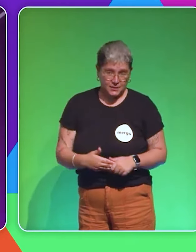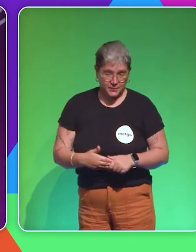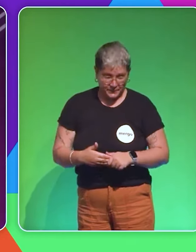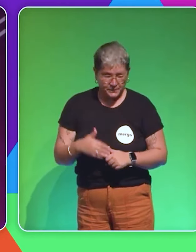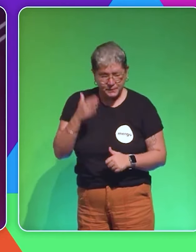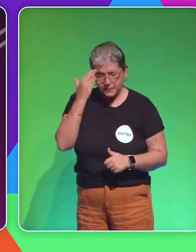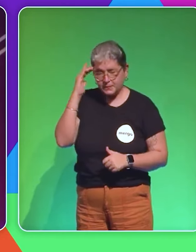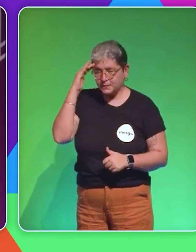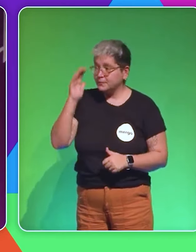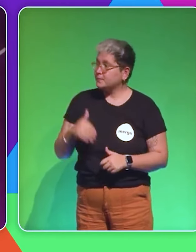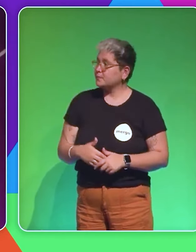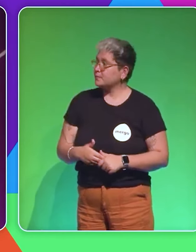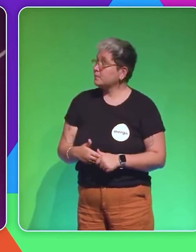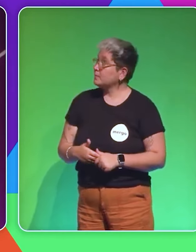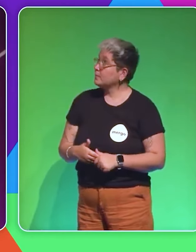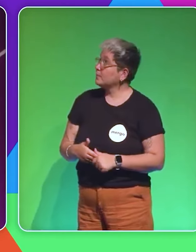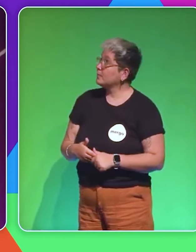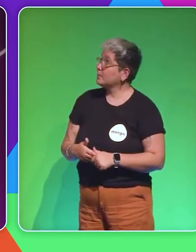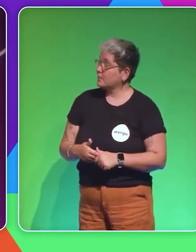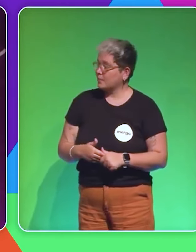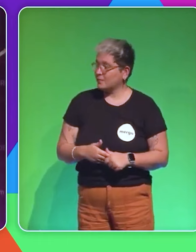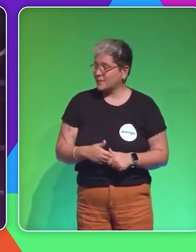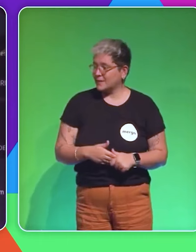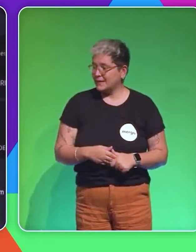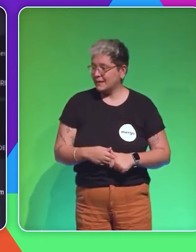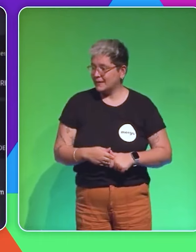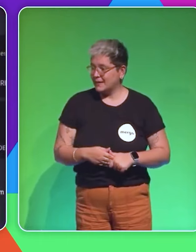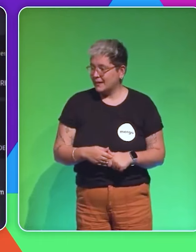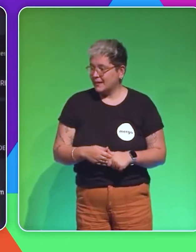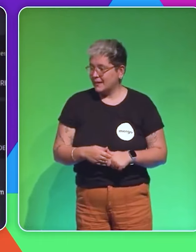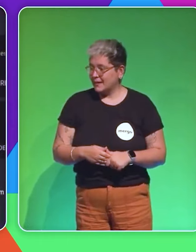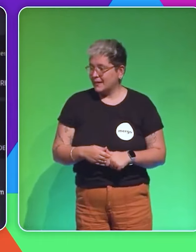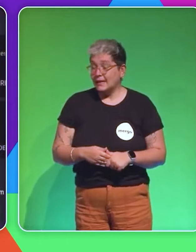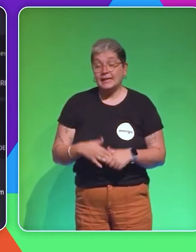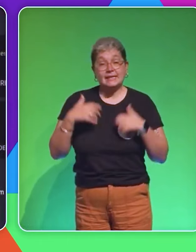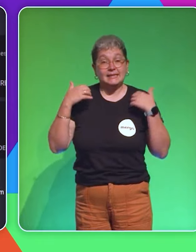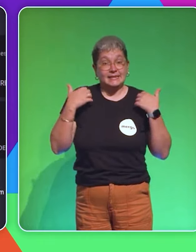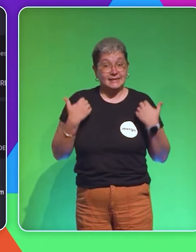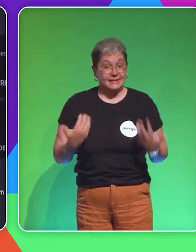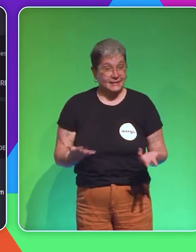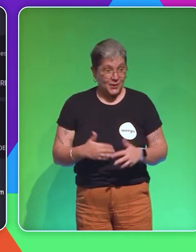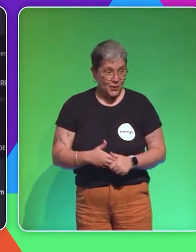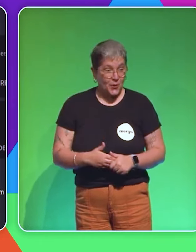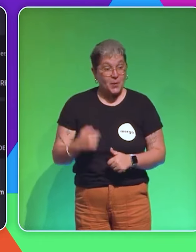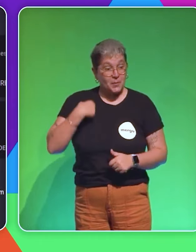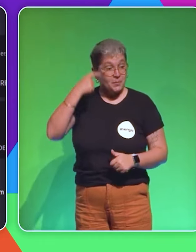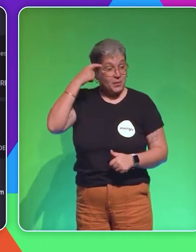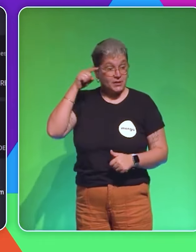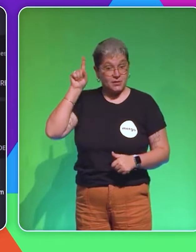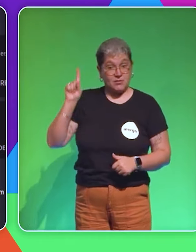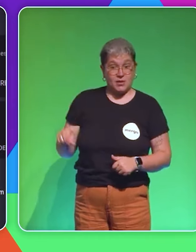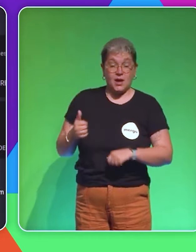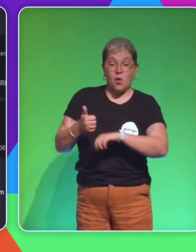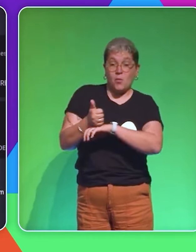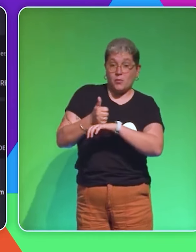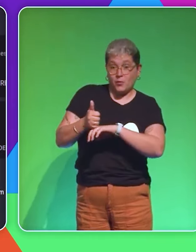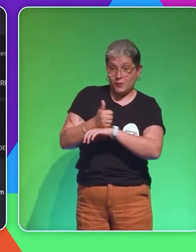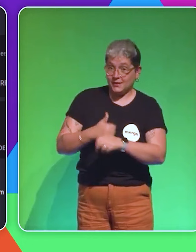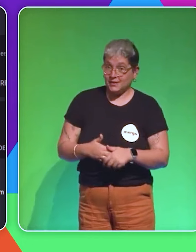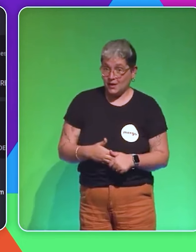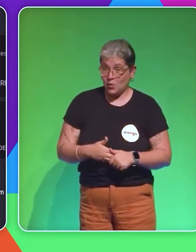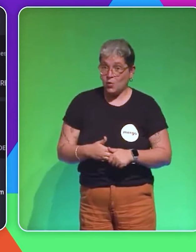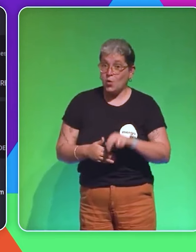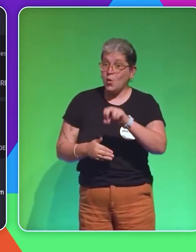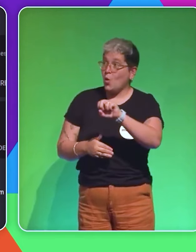isso eu encaro assim a gente encarando isso como uma profissão Ou pelo